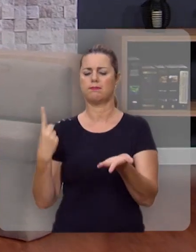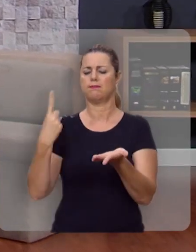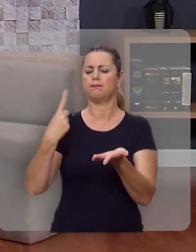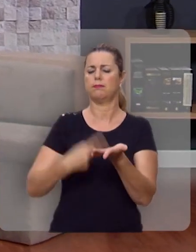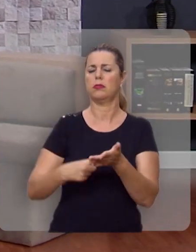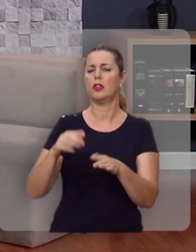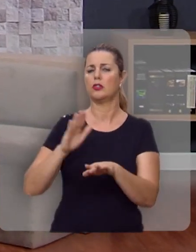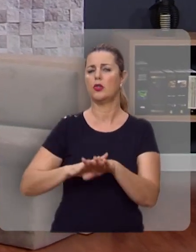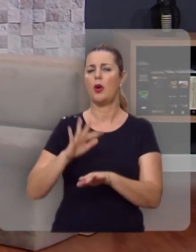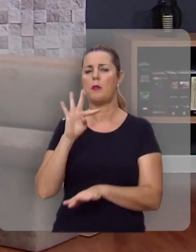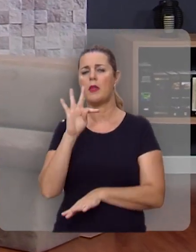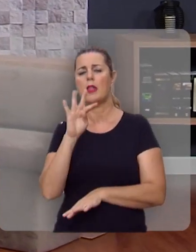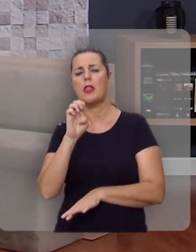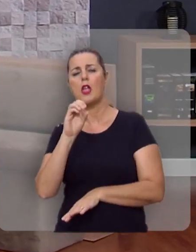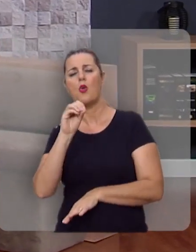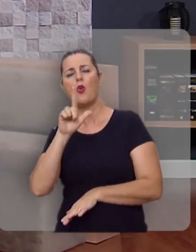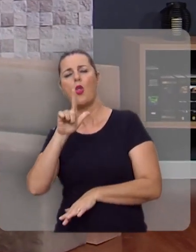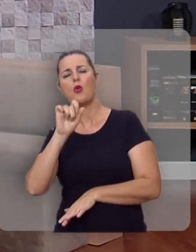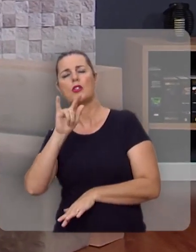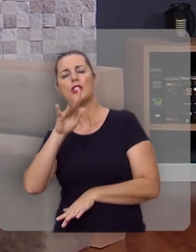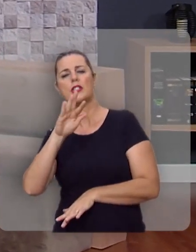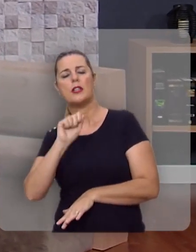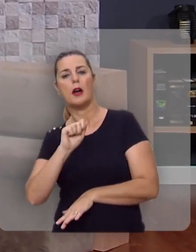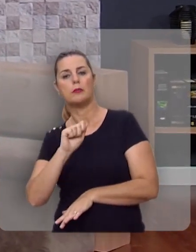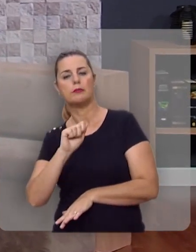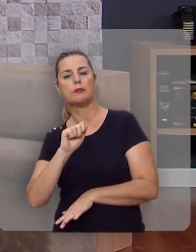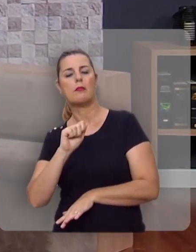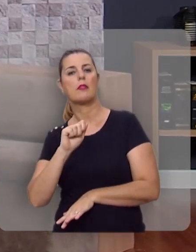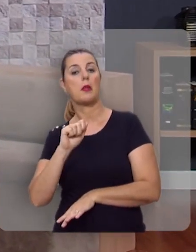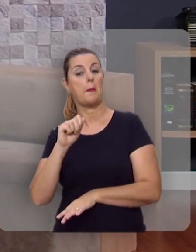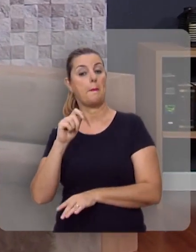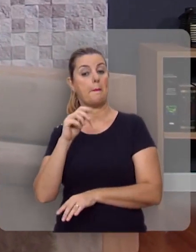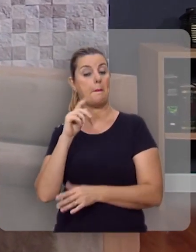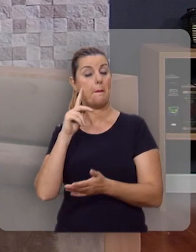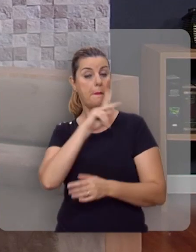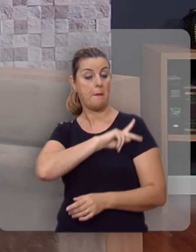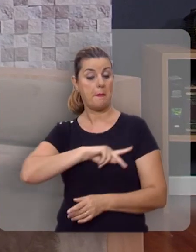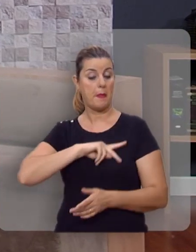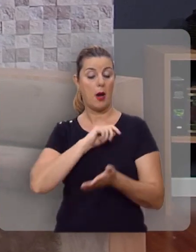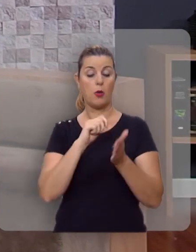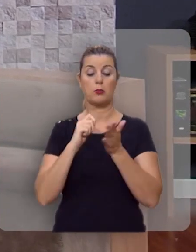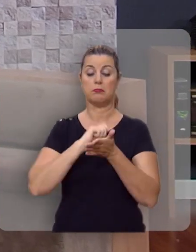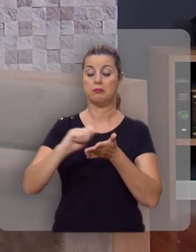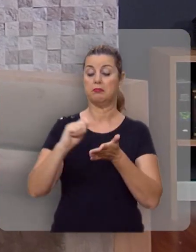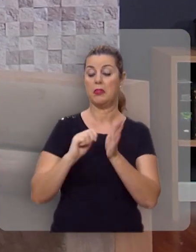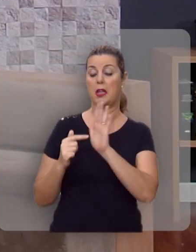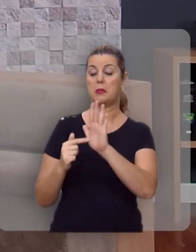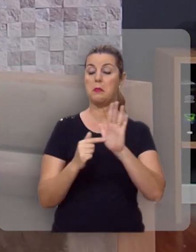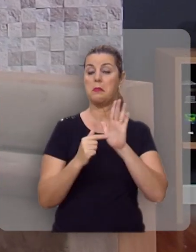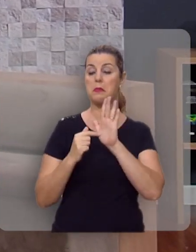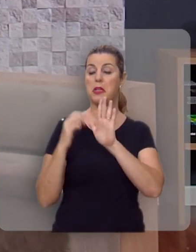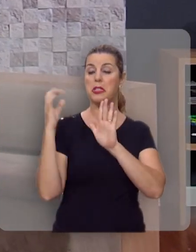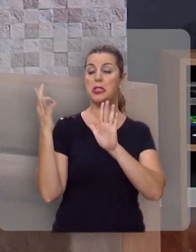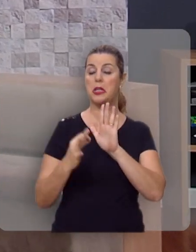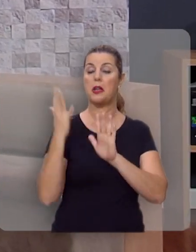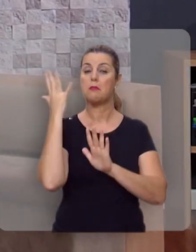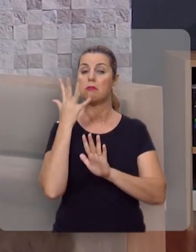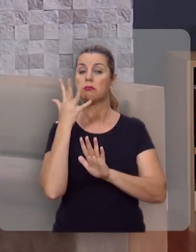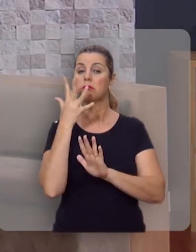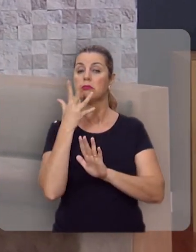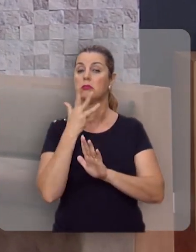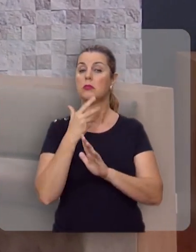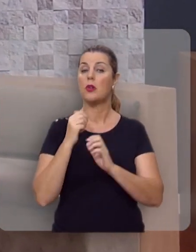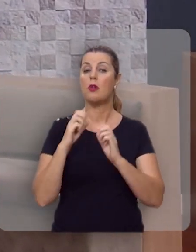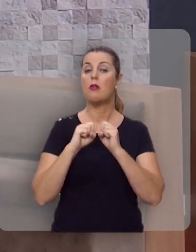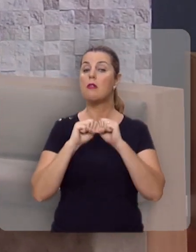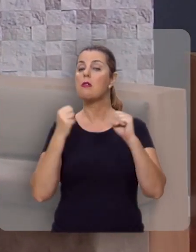tratado teológico, onde o apóstolo Paulo retrata de maneira eloquente e belíssima